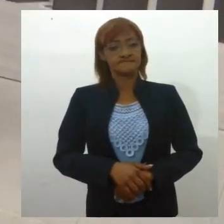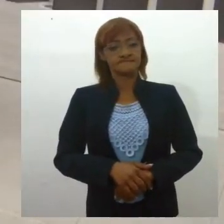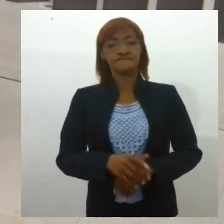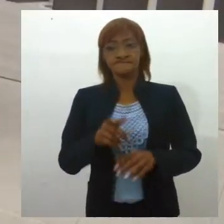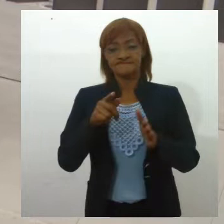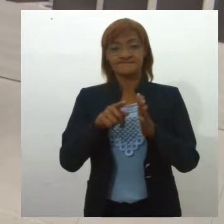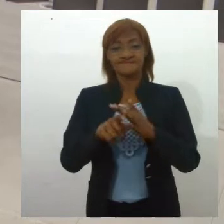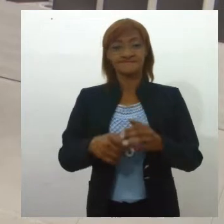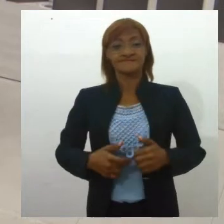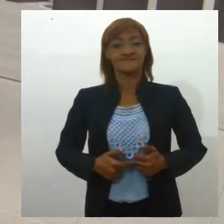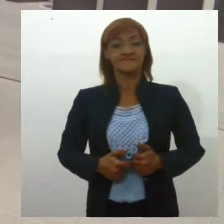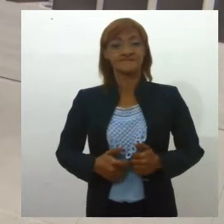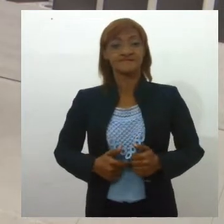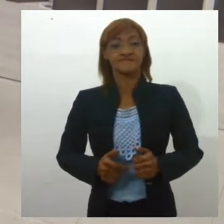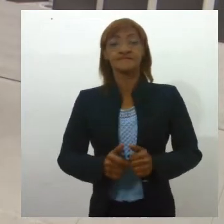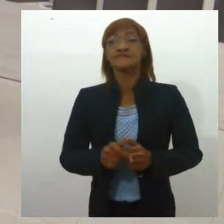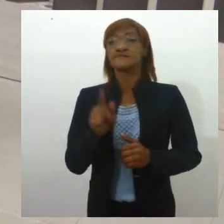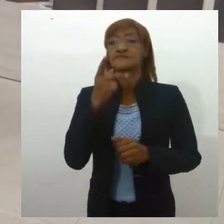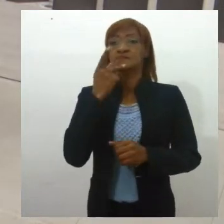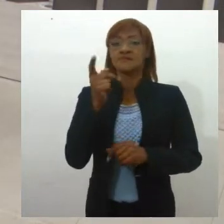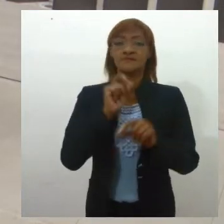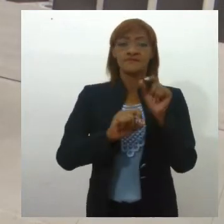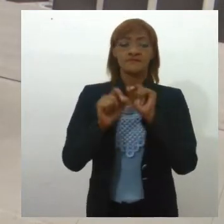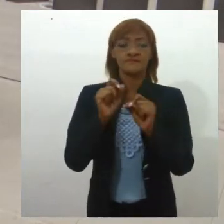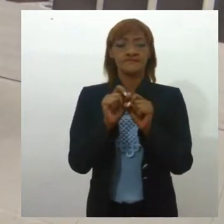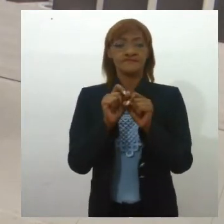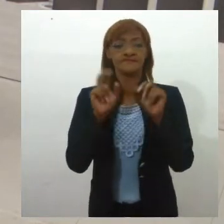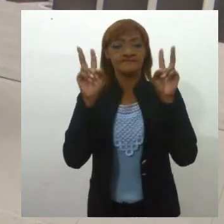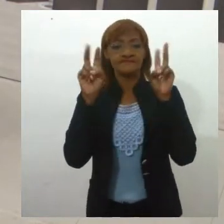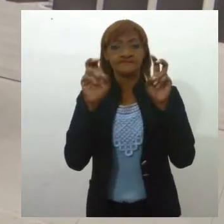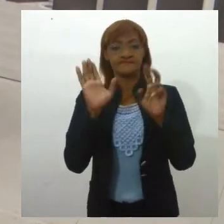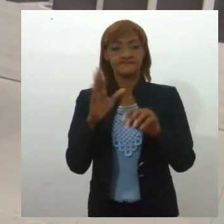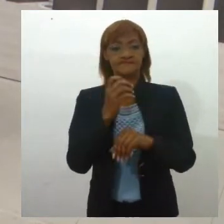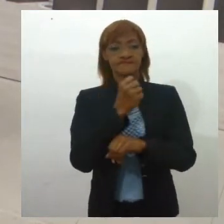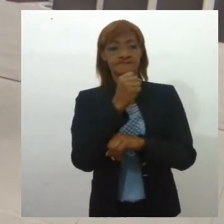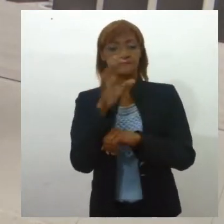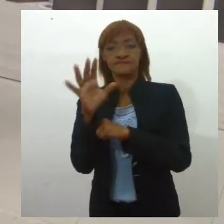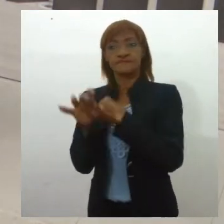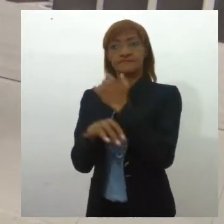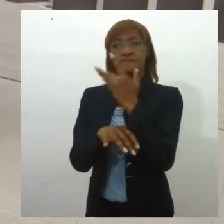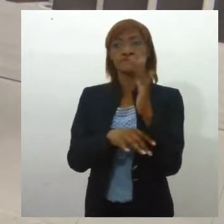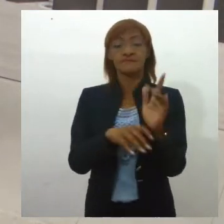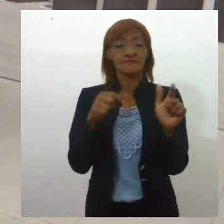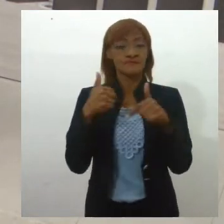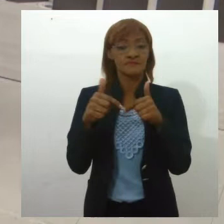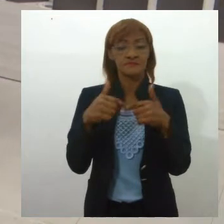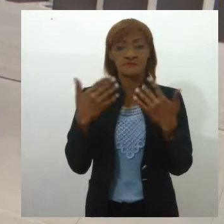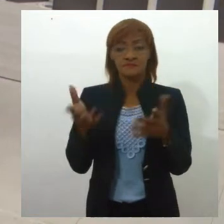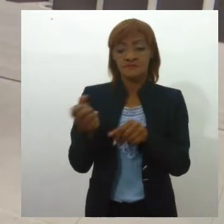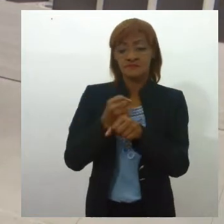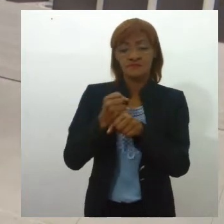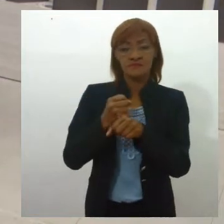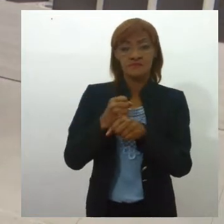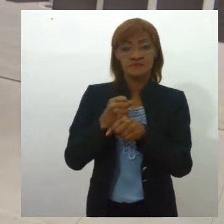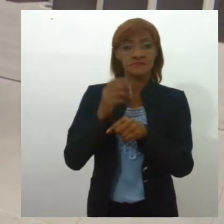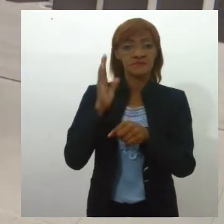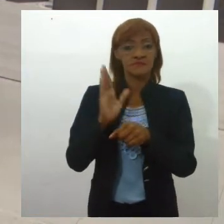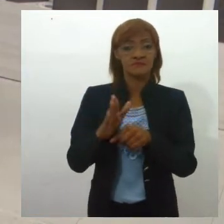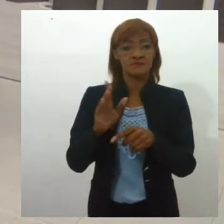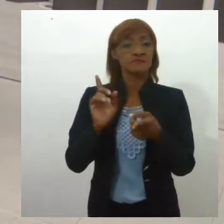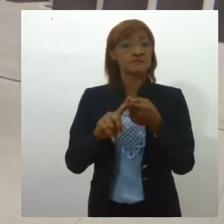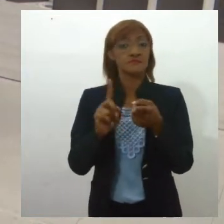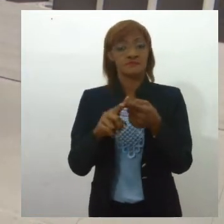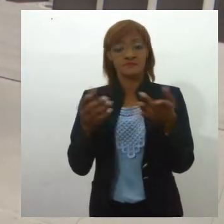Não, porque você falou sobre essa questão da temática ambiental, né? Que vocês trabalharam durante todos esses anos. E mais do que